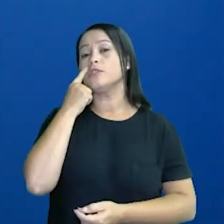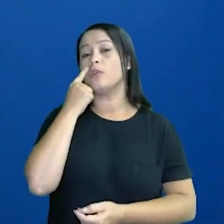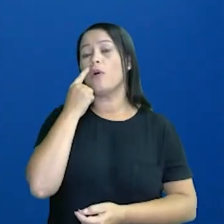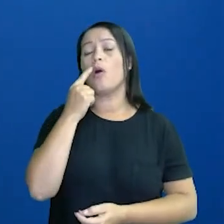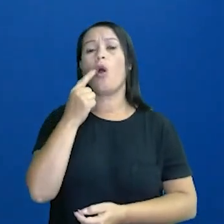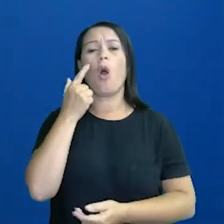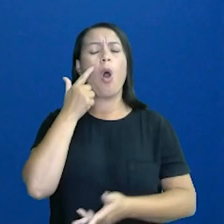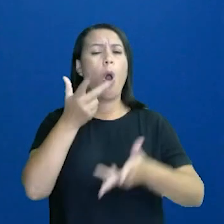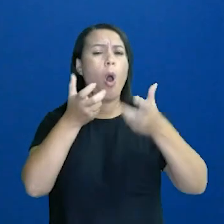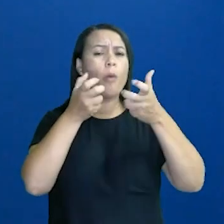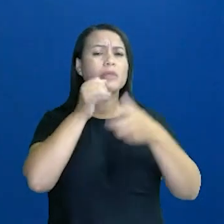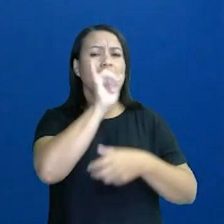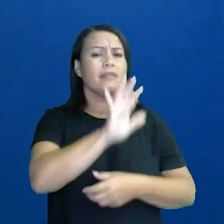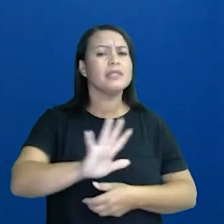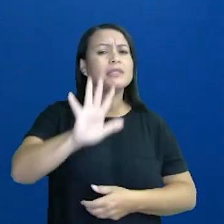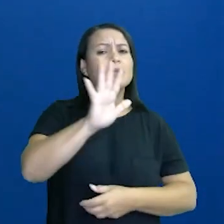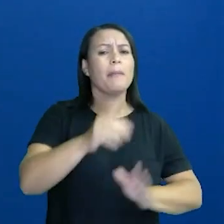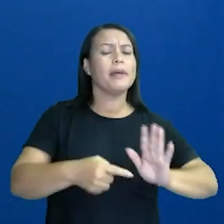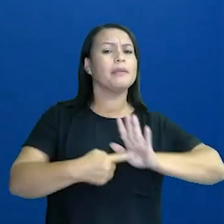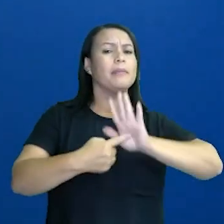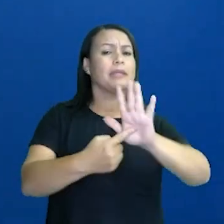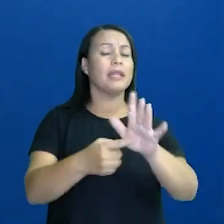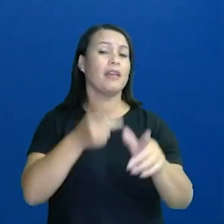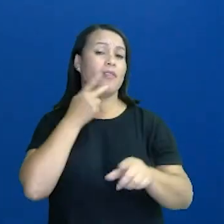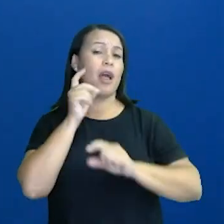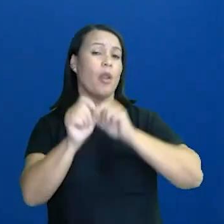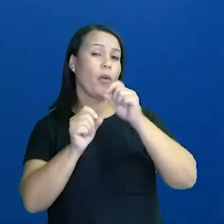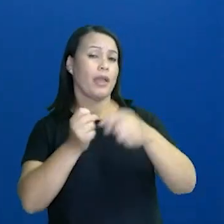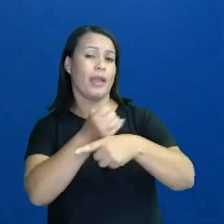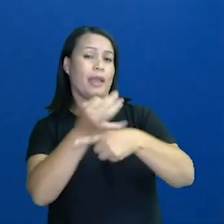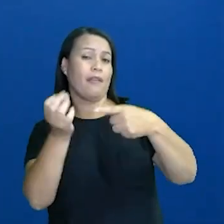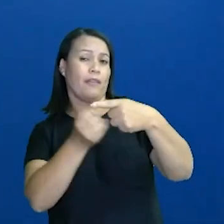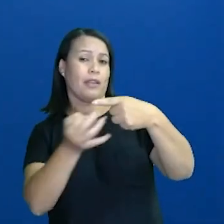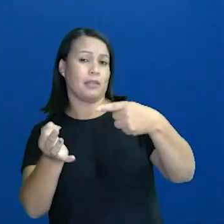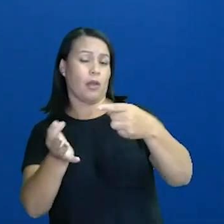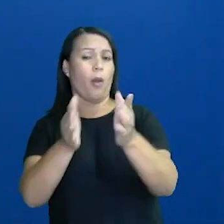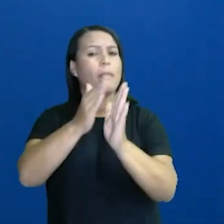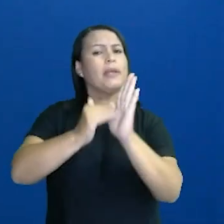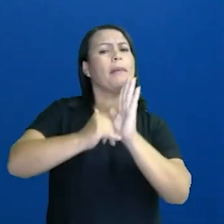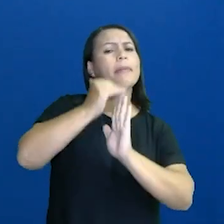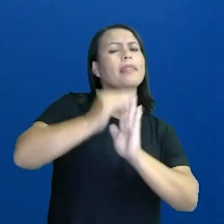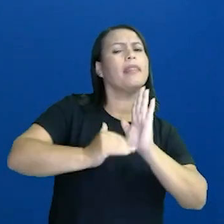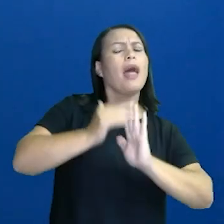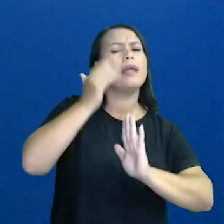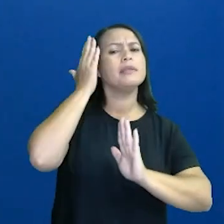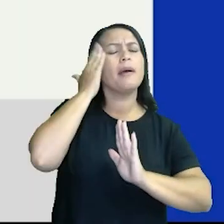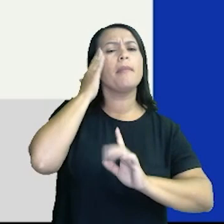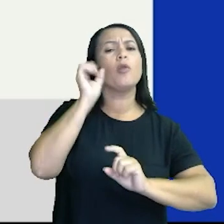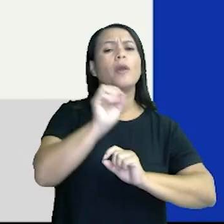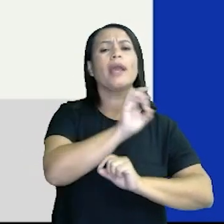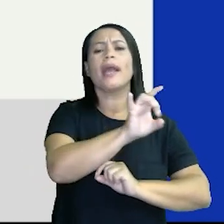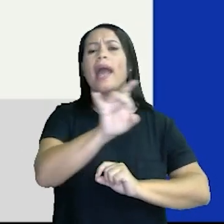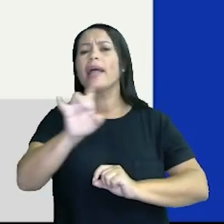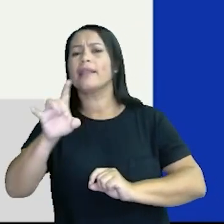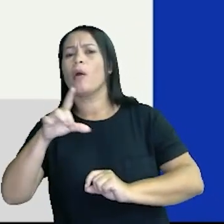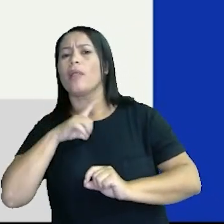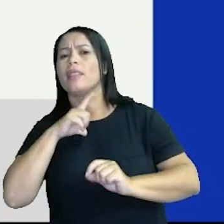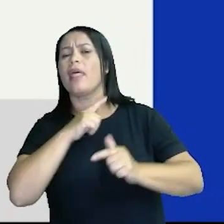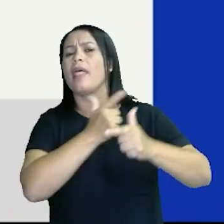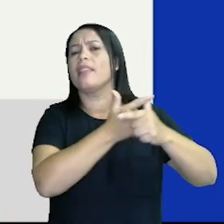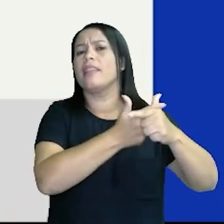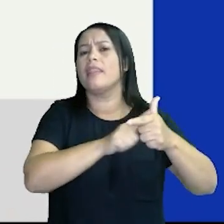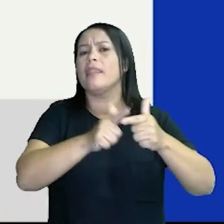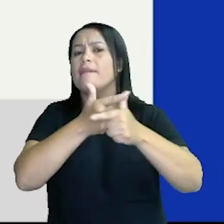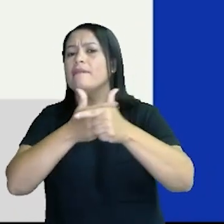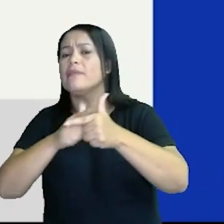ó, observe as figuras representadas que diz que a fração representa a parte pintada, sabendo que cada uma delas está dividida